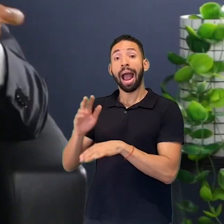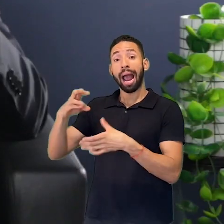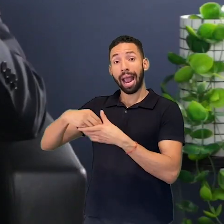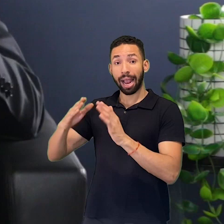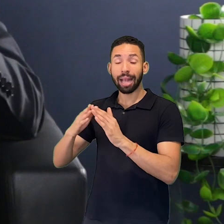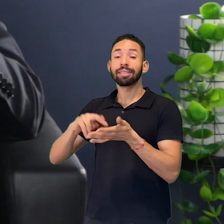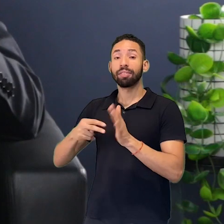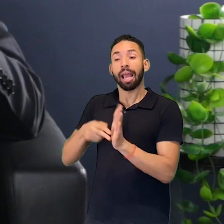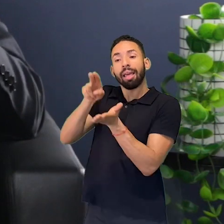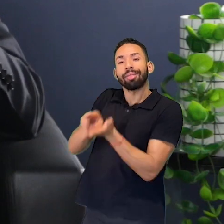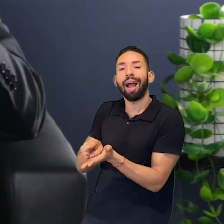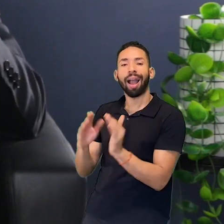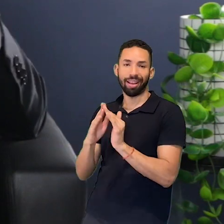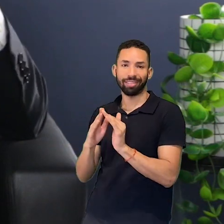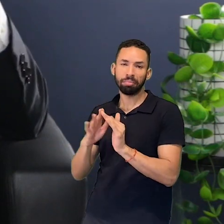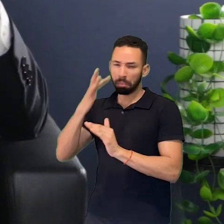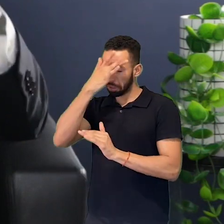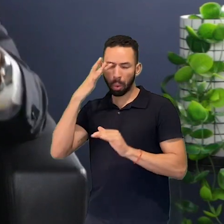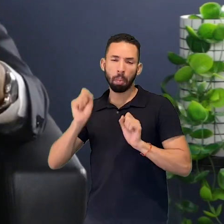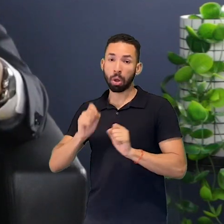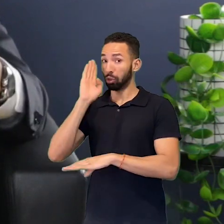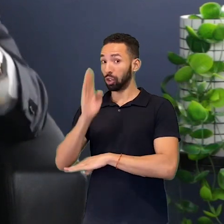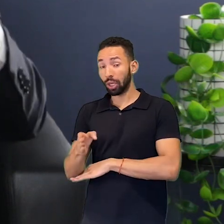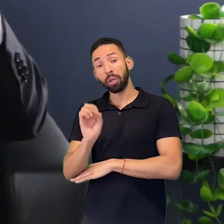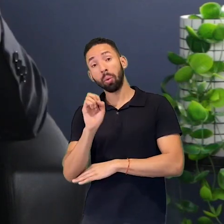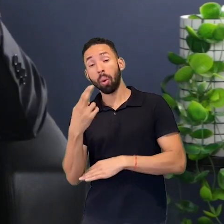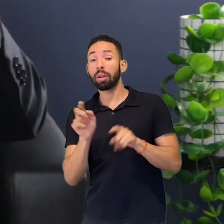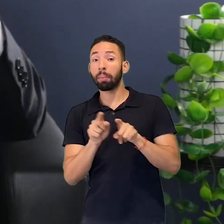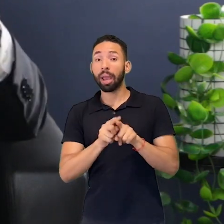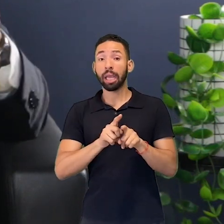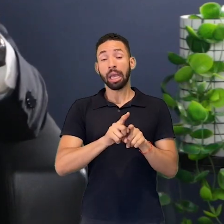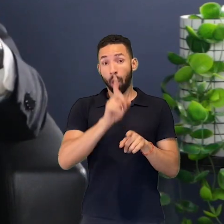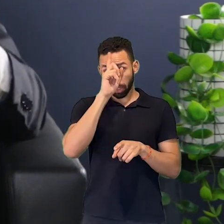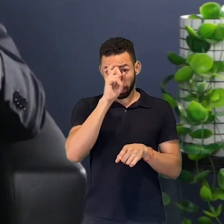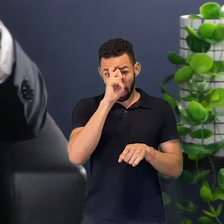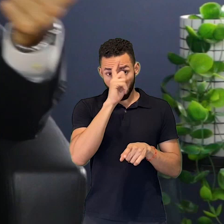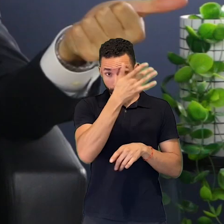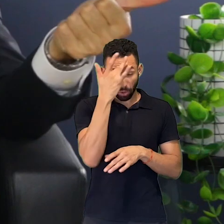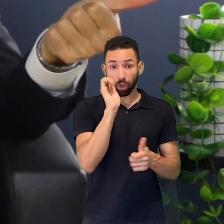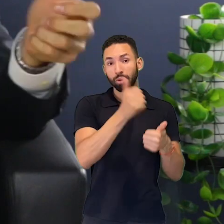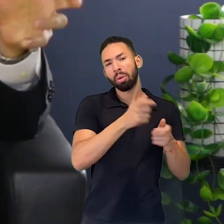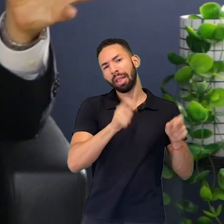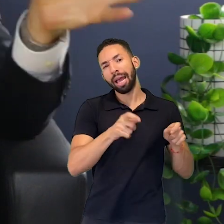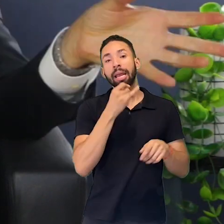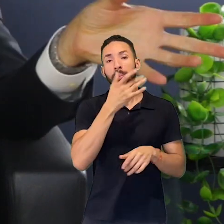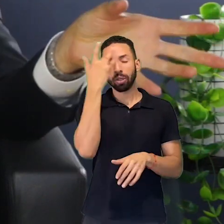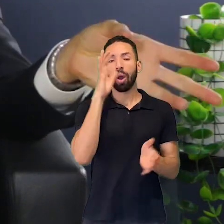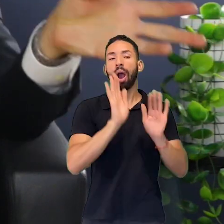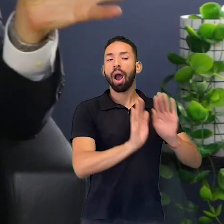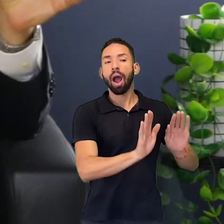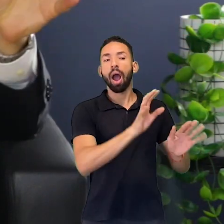uma internação domiciliar. Essa internação ela pode ser diretamente ou ela pode ser em substituição a uma internação hospitalar. Está